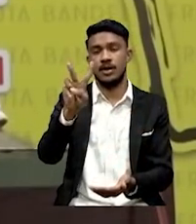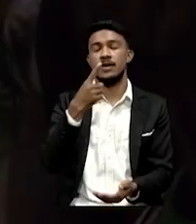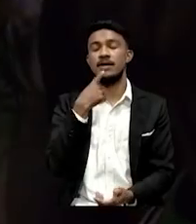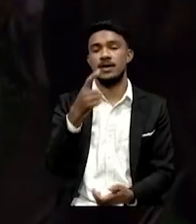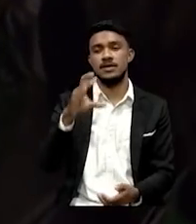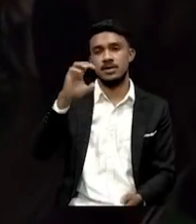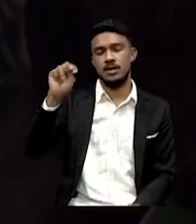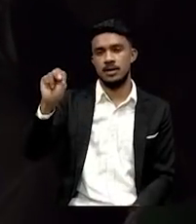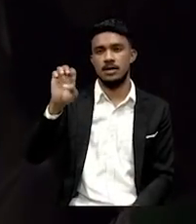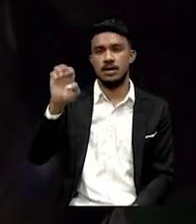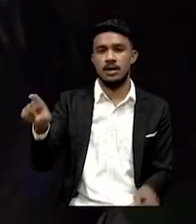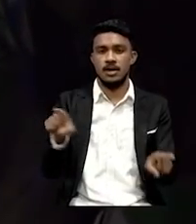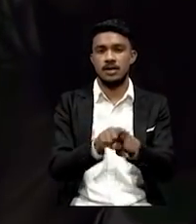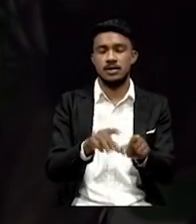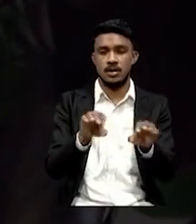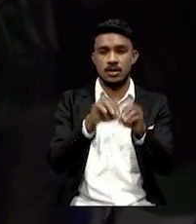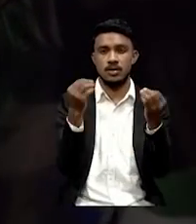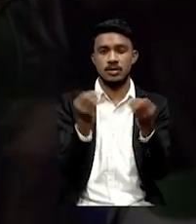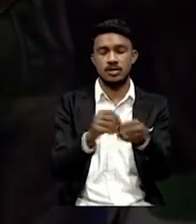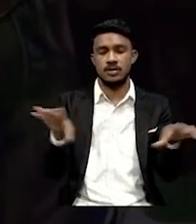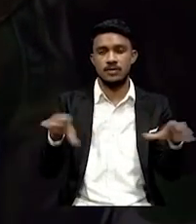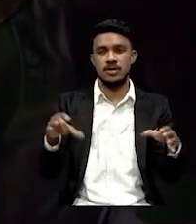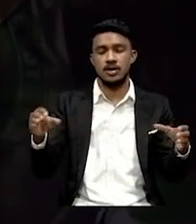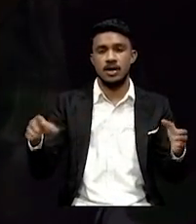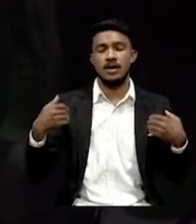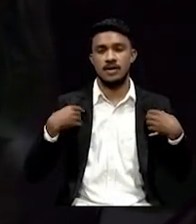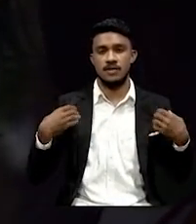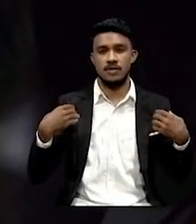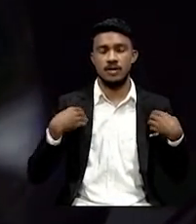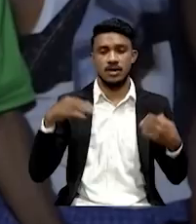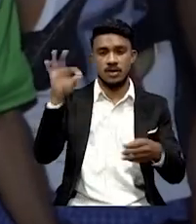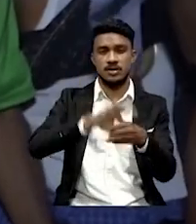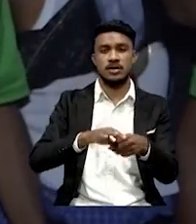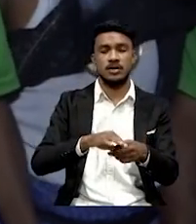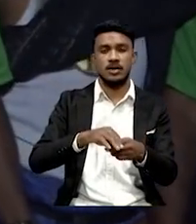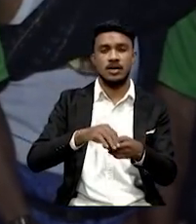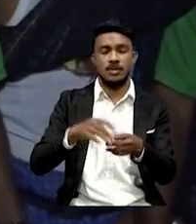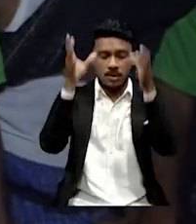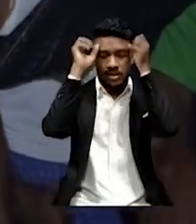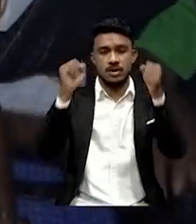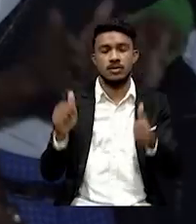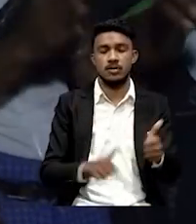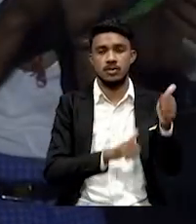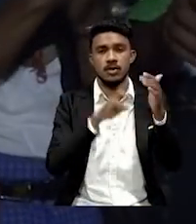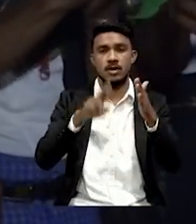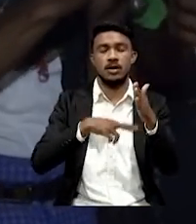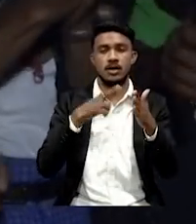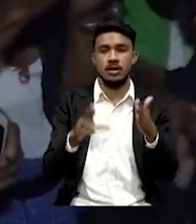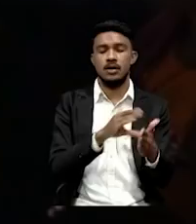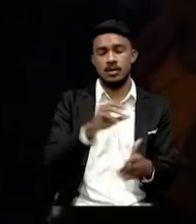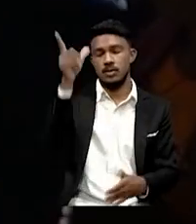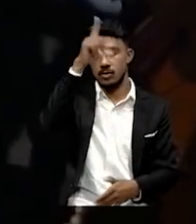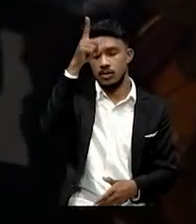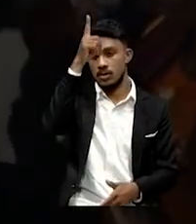CNE, nuder entidade pública, nebe supervisiona eleição presidencial, atulau tui regras. Equipa sucesso, Francisco Guterres Luolo